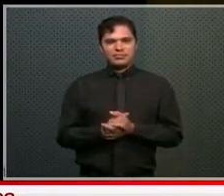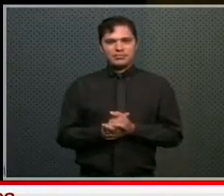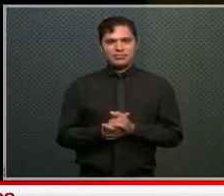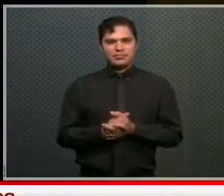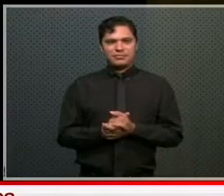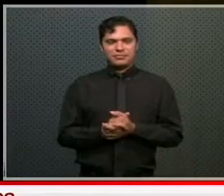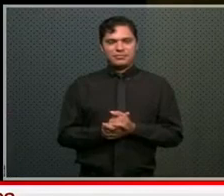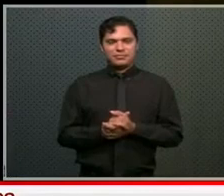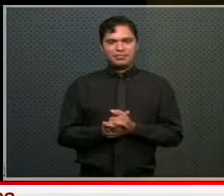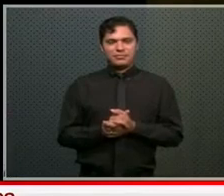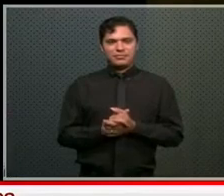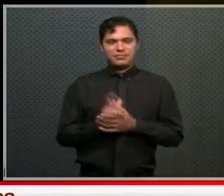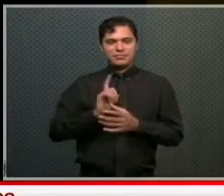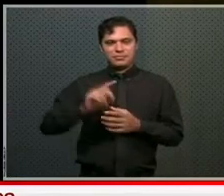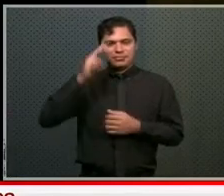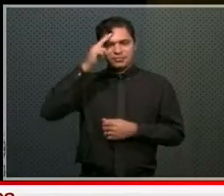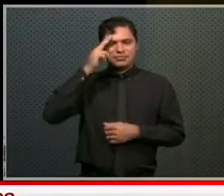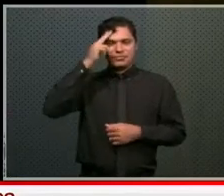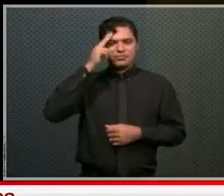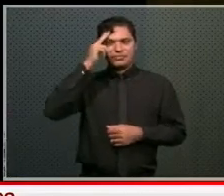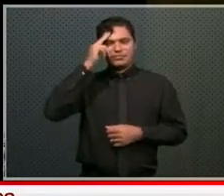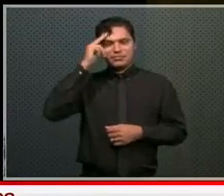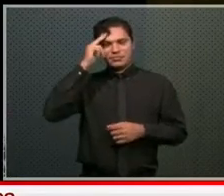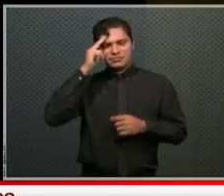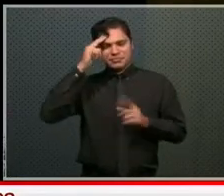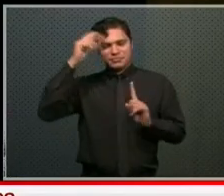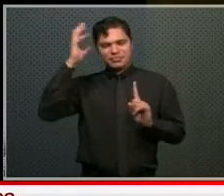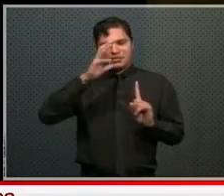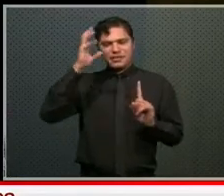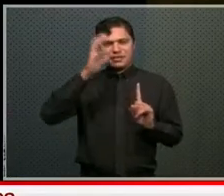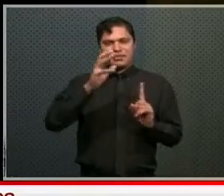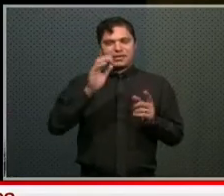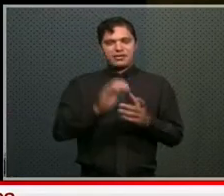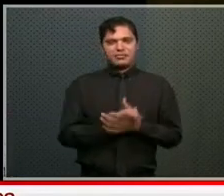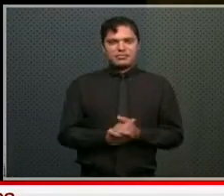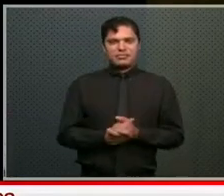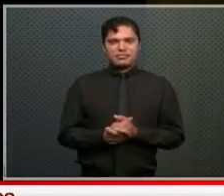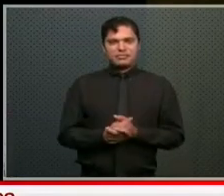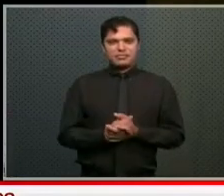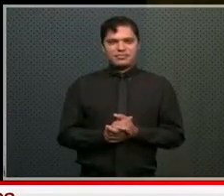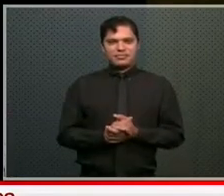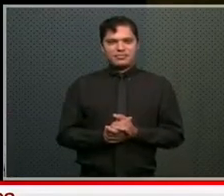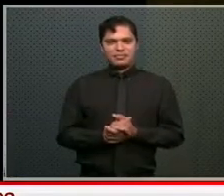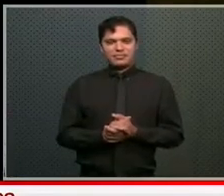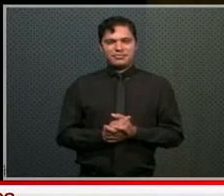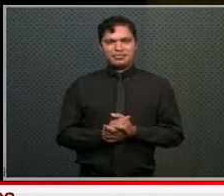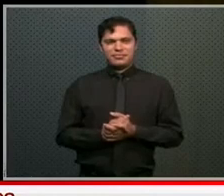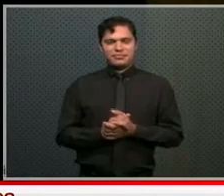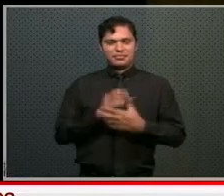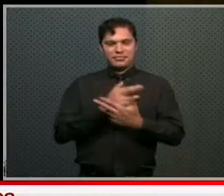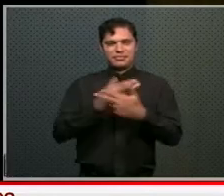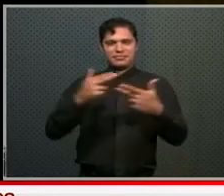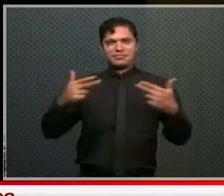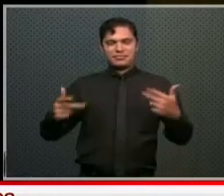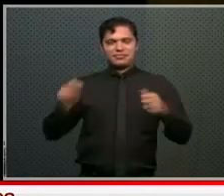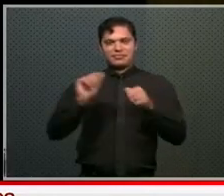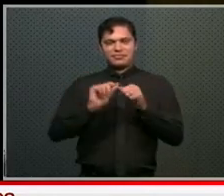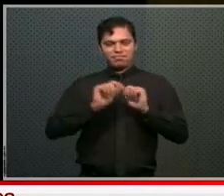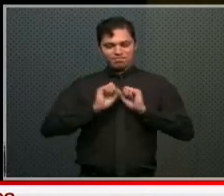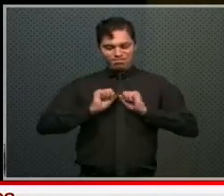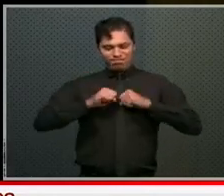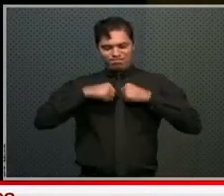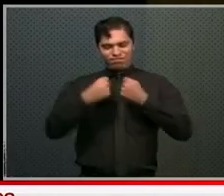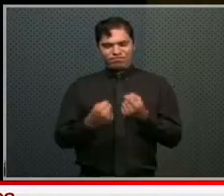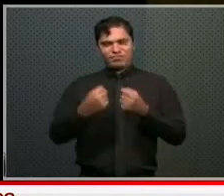carregavam sonhos e os perseguiram de forma muito tenais muitos fizeram inclusive com sacrifício